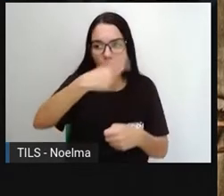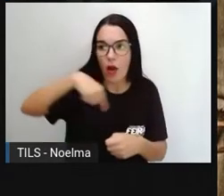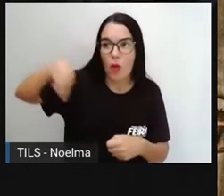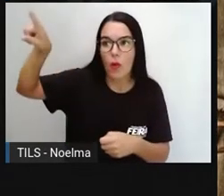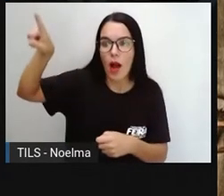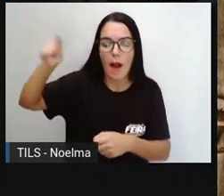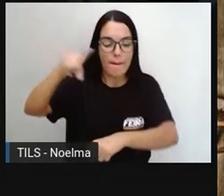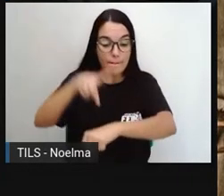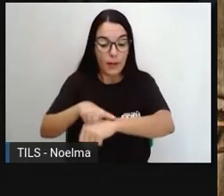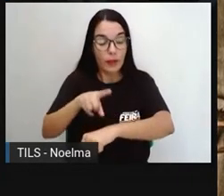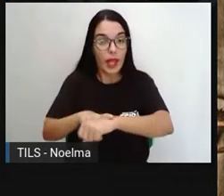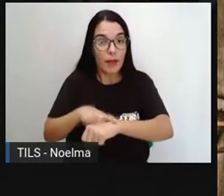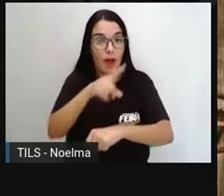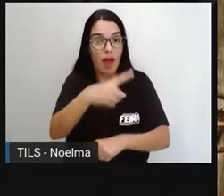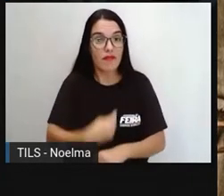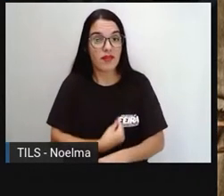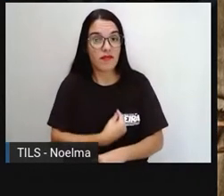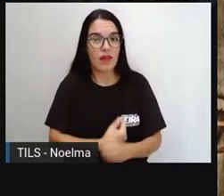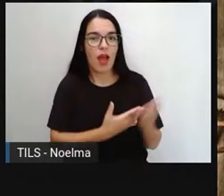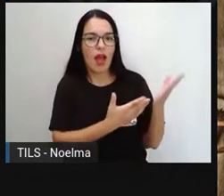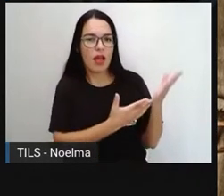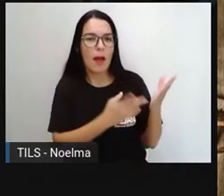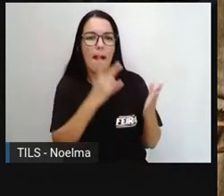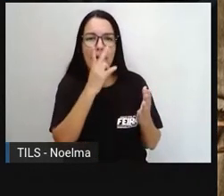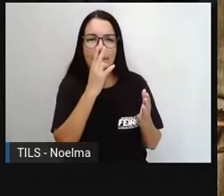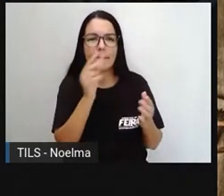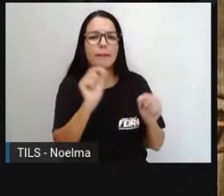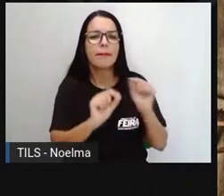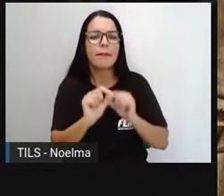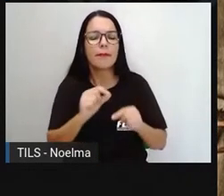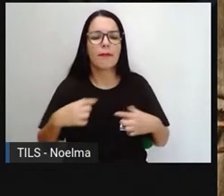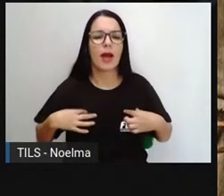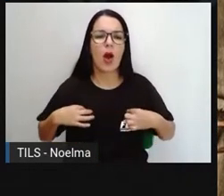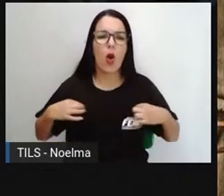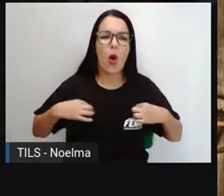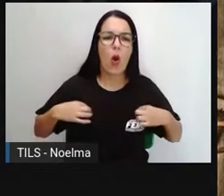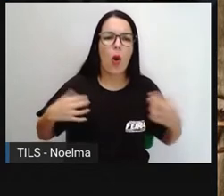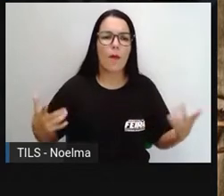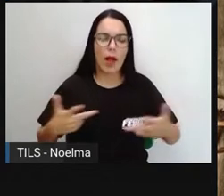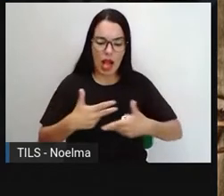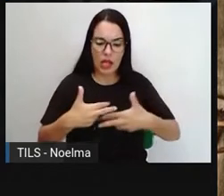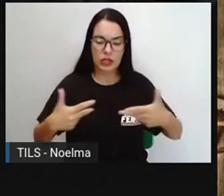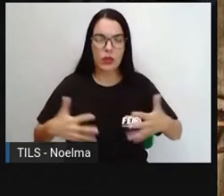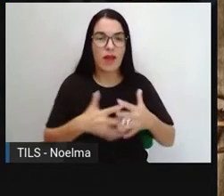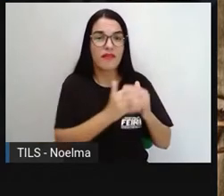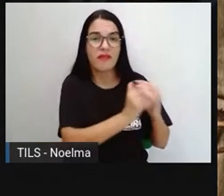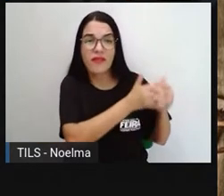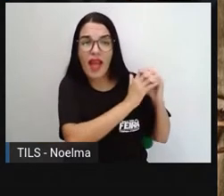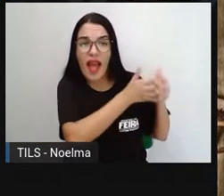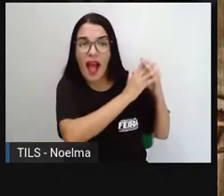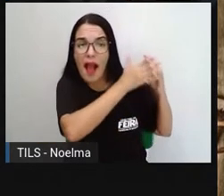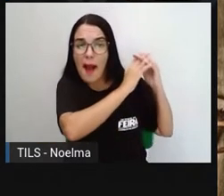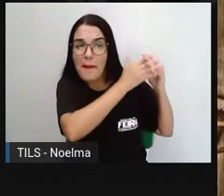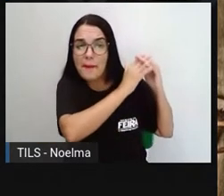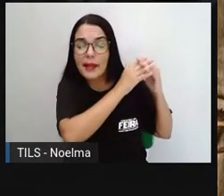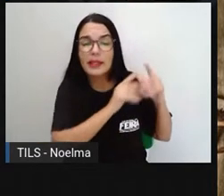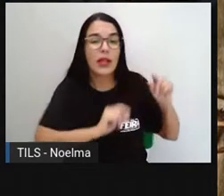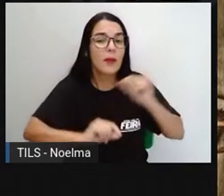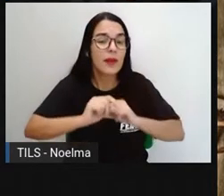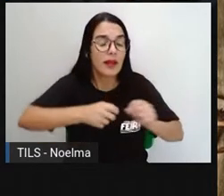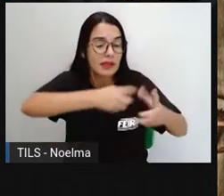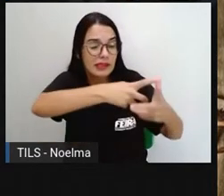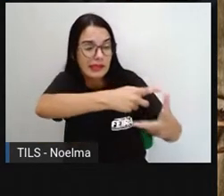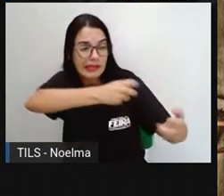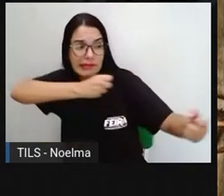viviam. Então, a gente percebe aí pelas roupas, né? Pelos próprios utensílios, as ferramentas, as armas que eles estão